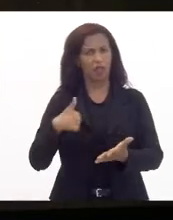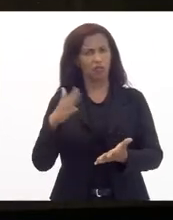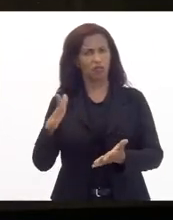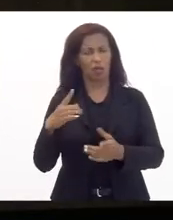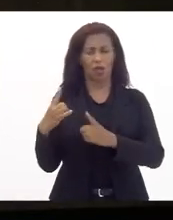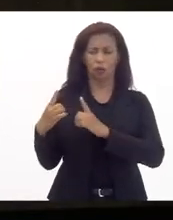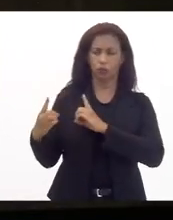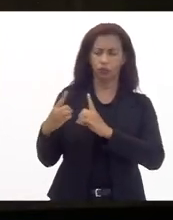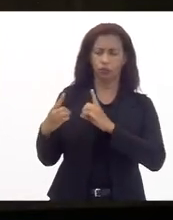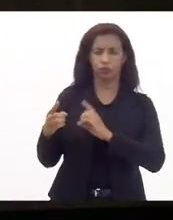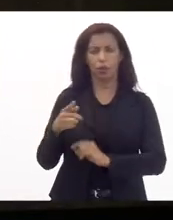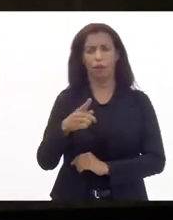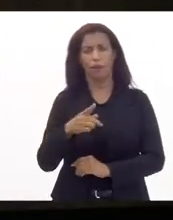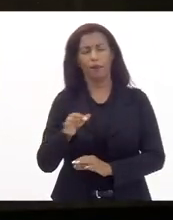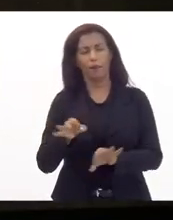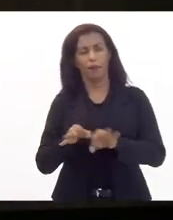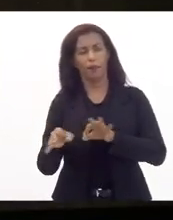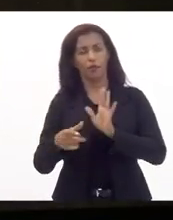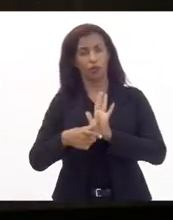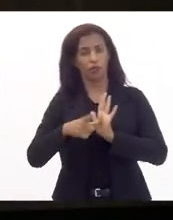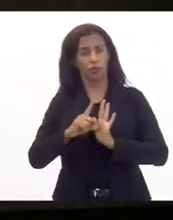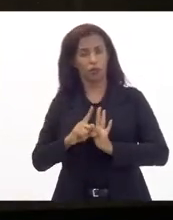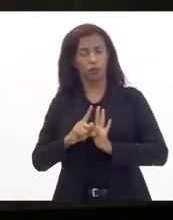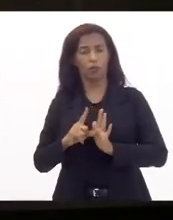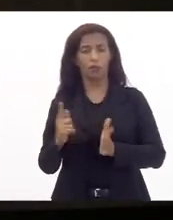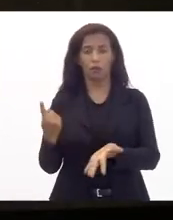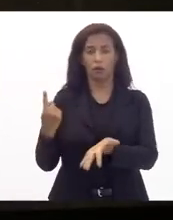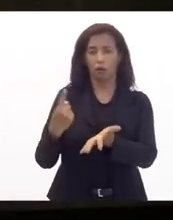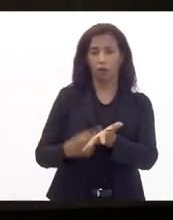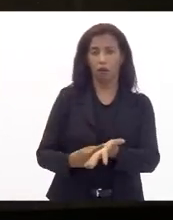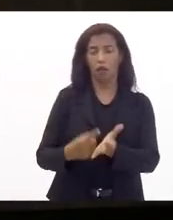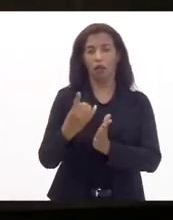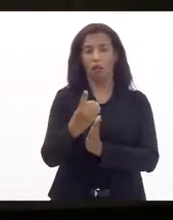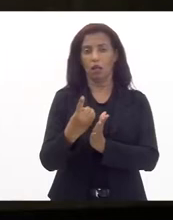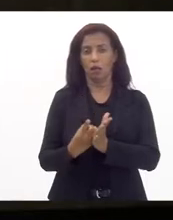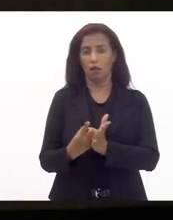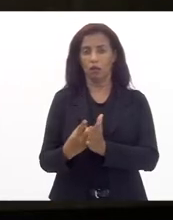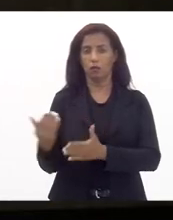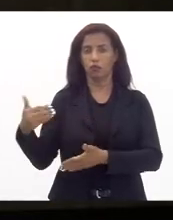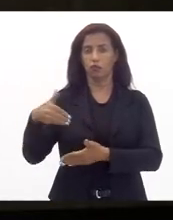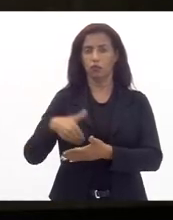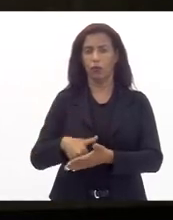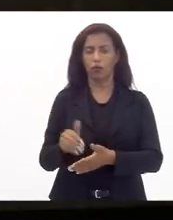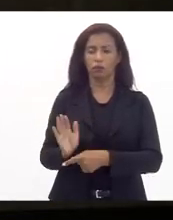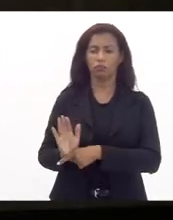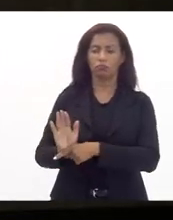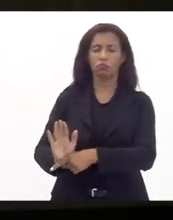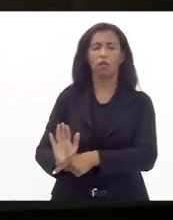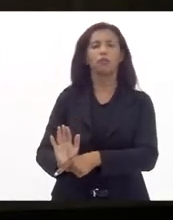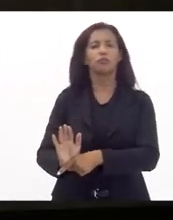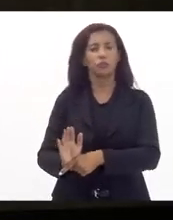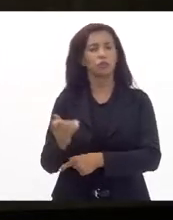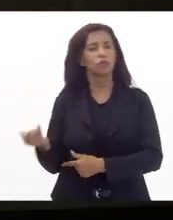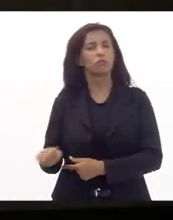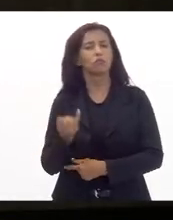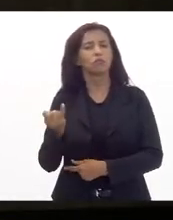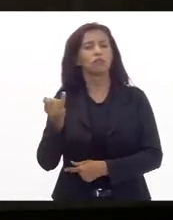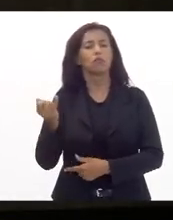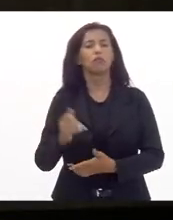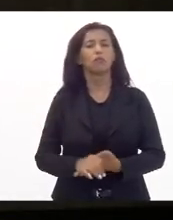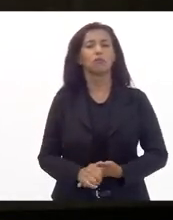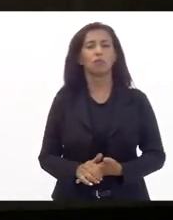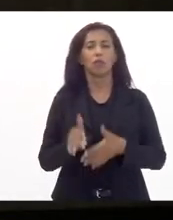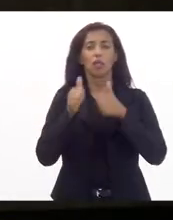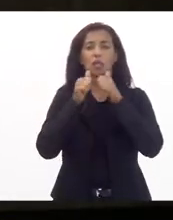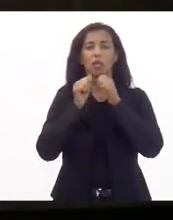fiz isso debatendo o projeto anteriormente mas quero registrar aqui lá declaração de voto para contribuição muito relevante da